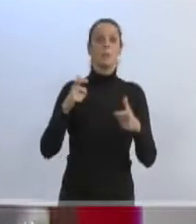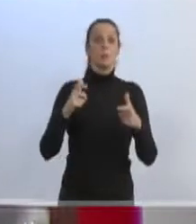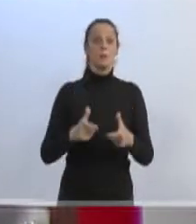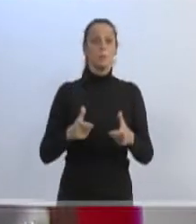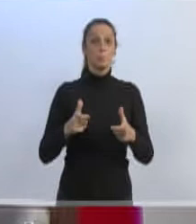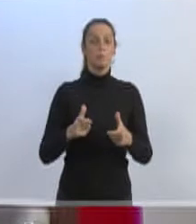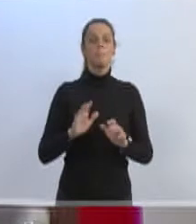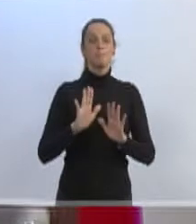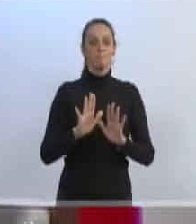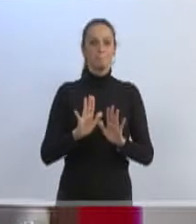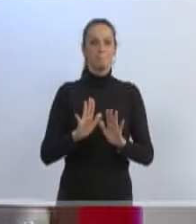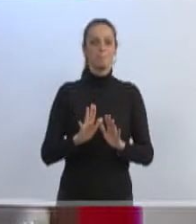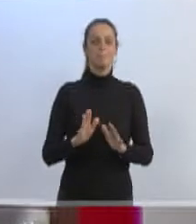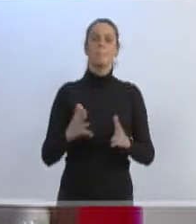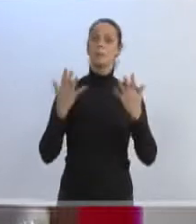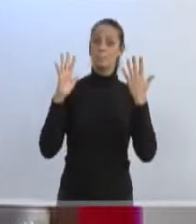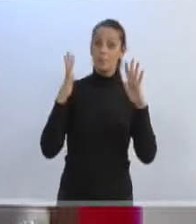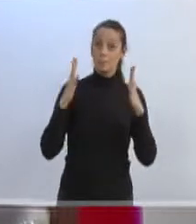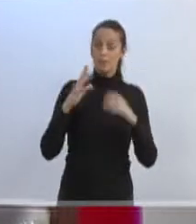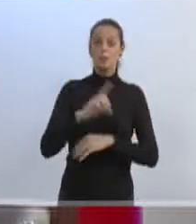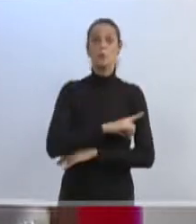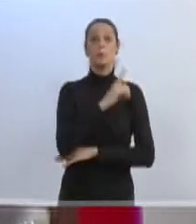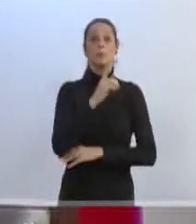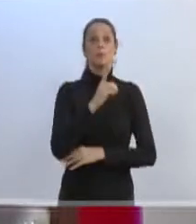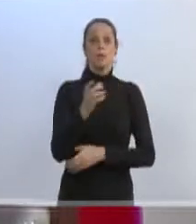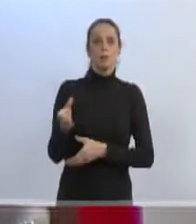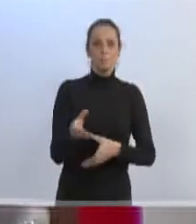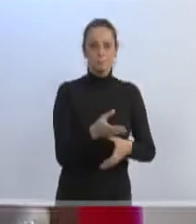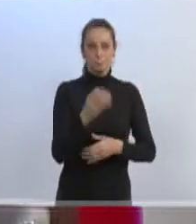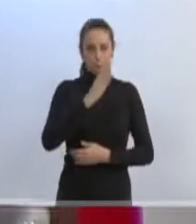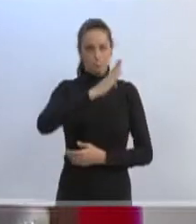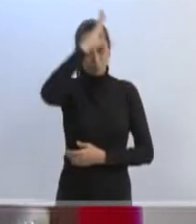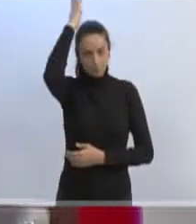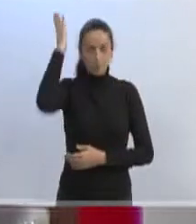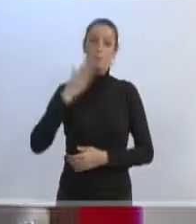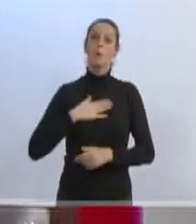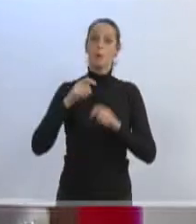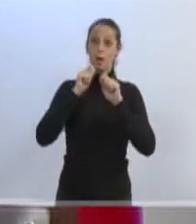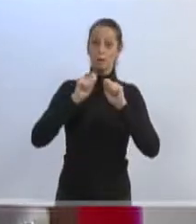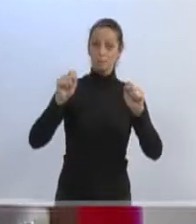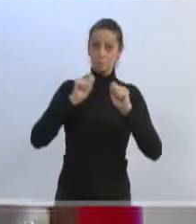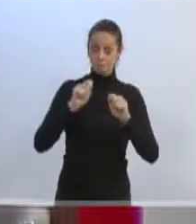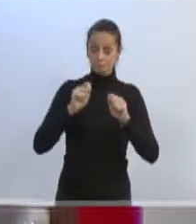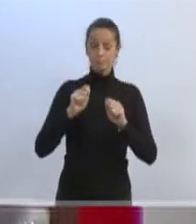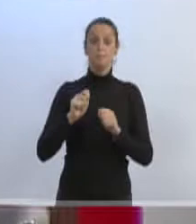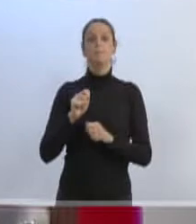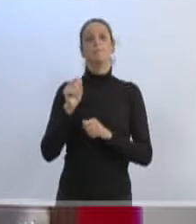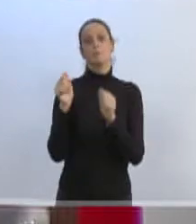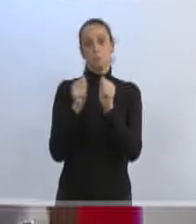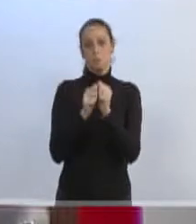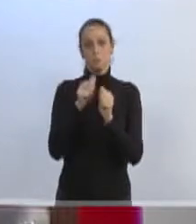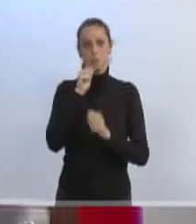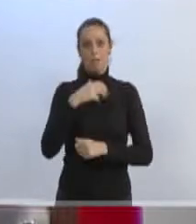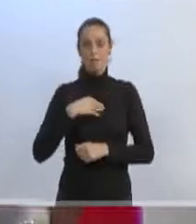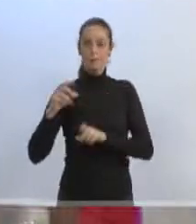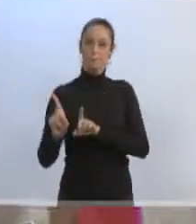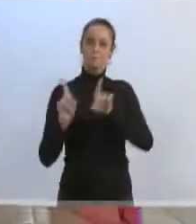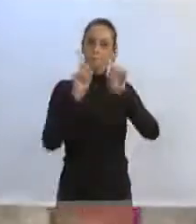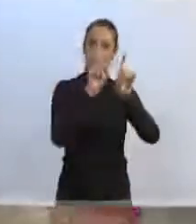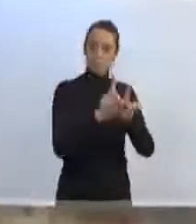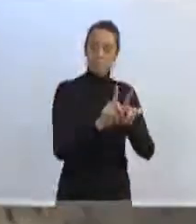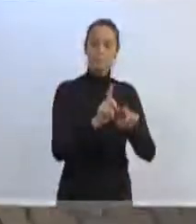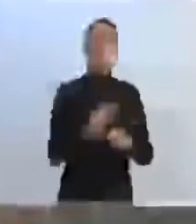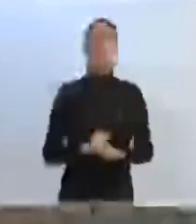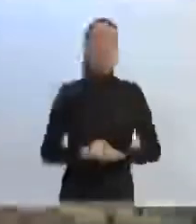deixar os parabéns, né, ao Dia do Bombeiro. E aí o meu assessor, o Alessandro, esteve lá com a filha dele, a Sofia, a Laura, e o pessoal